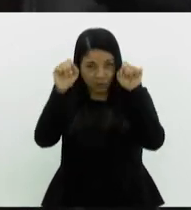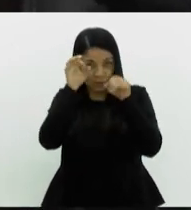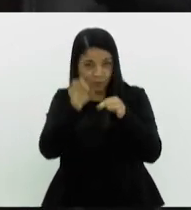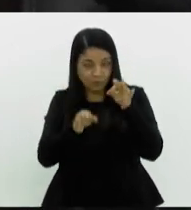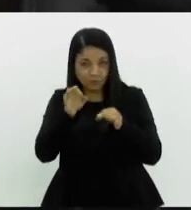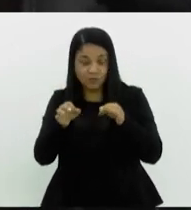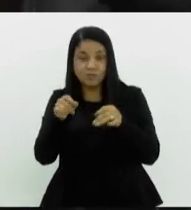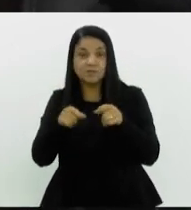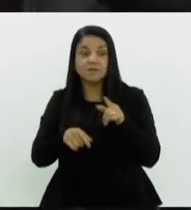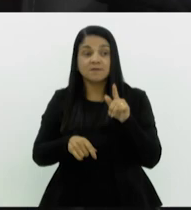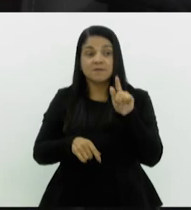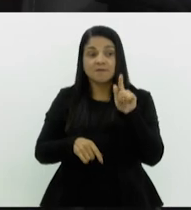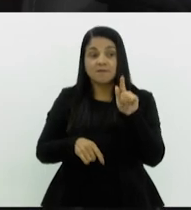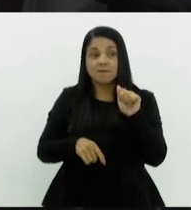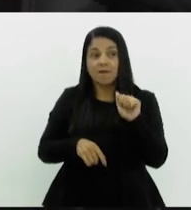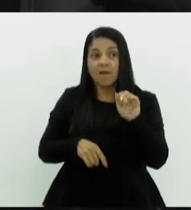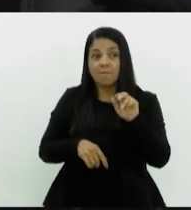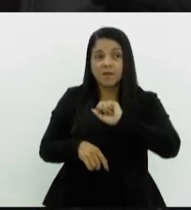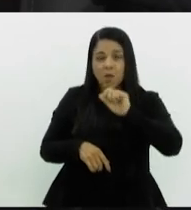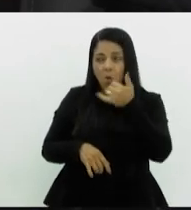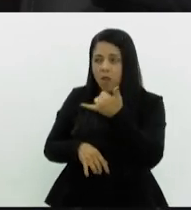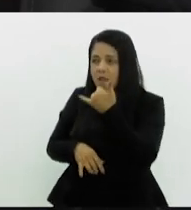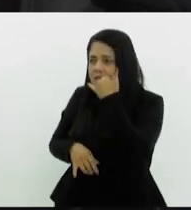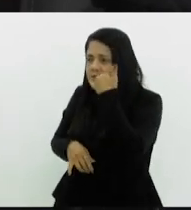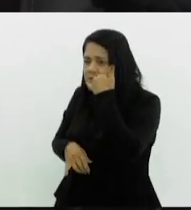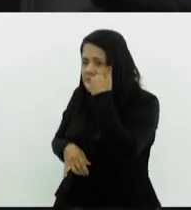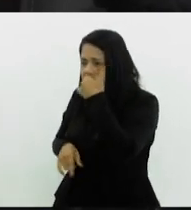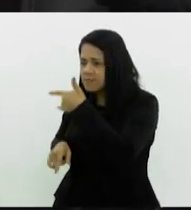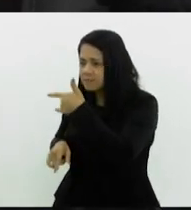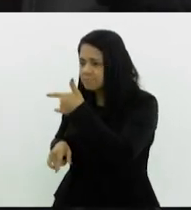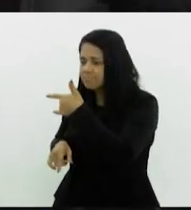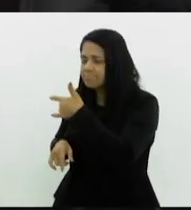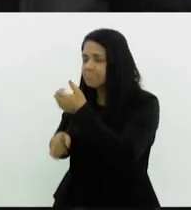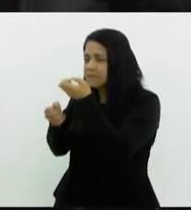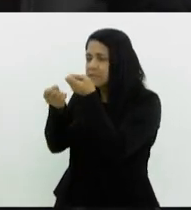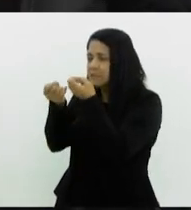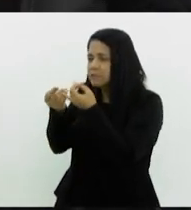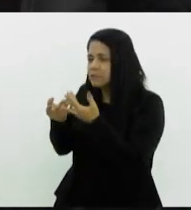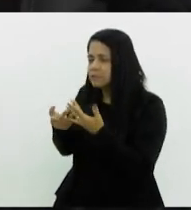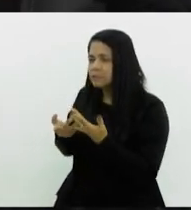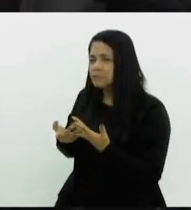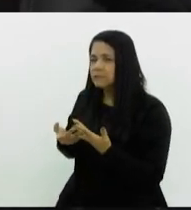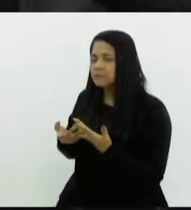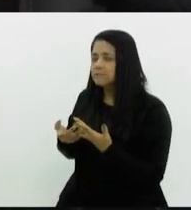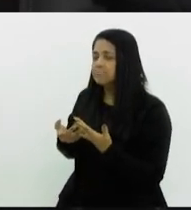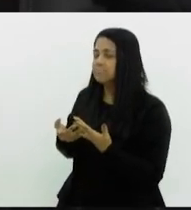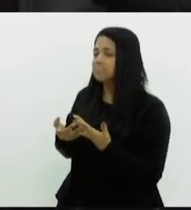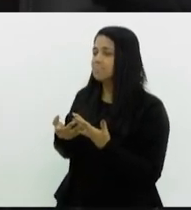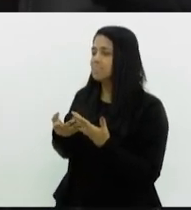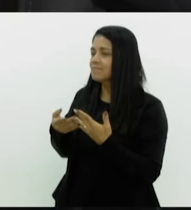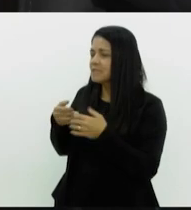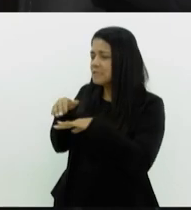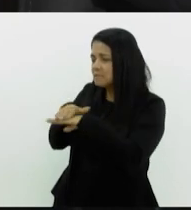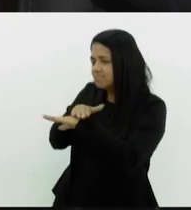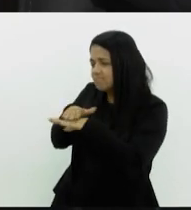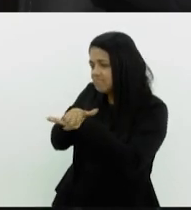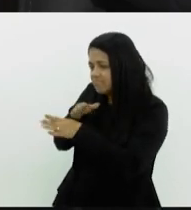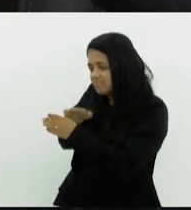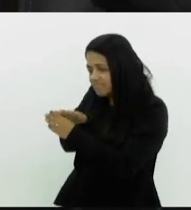O Gabriel liga, tem uma palavra para esse magistrado. O Gabriel tem